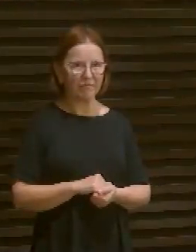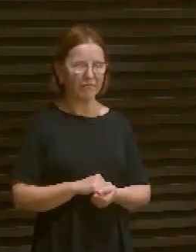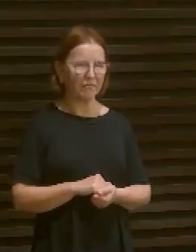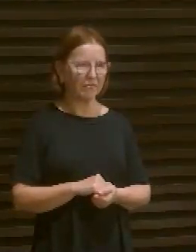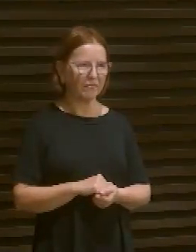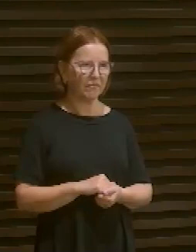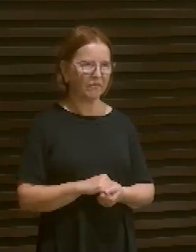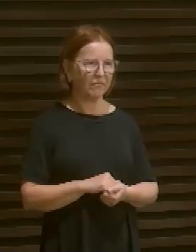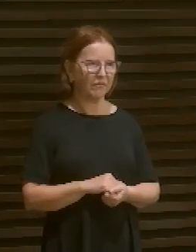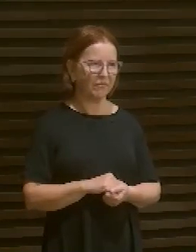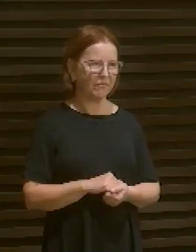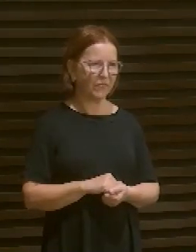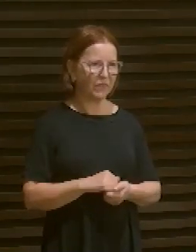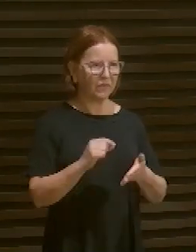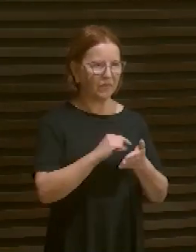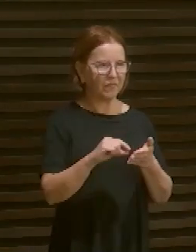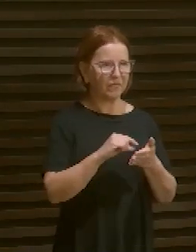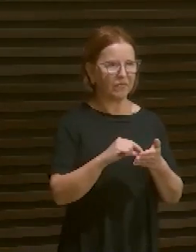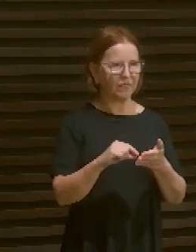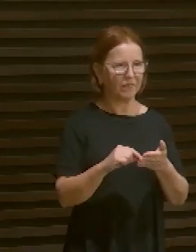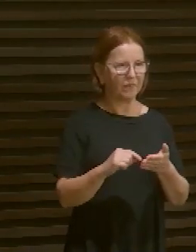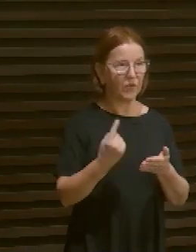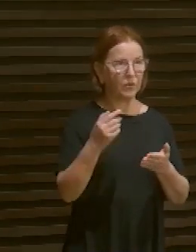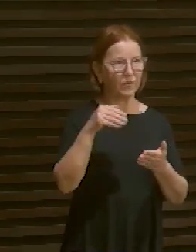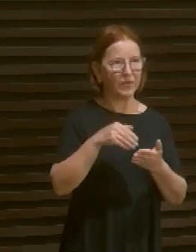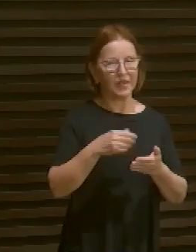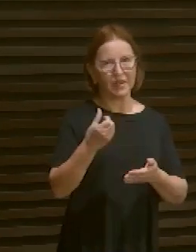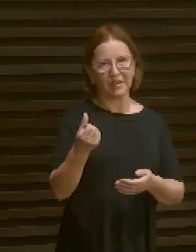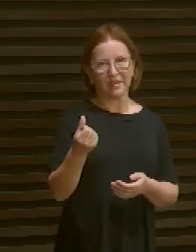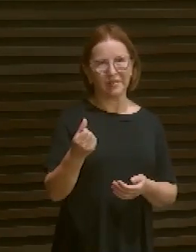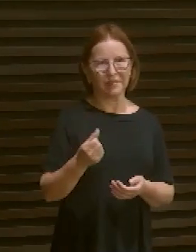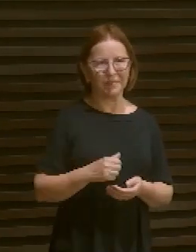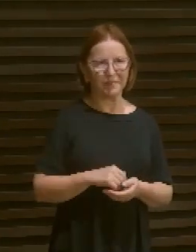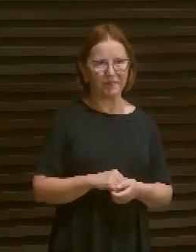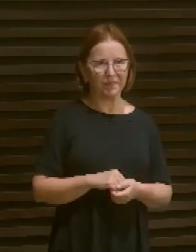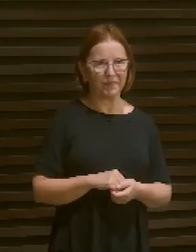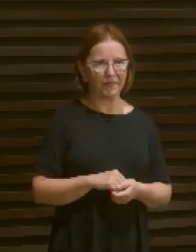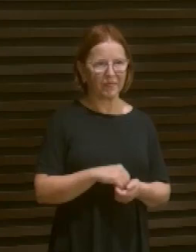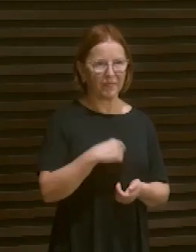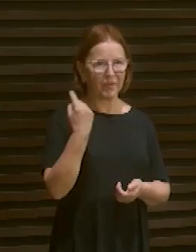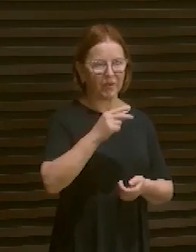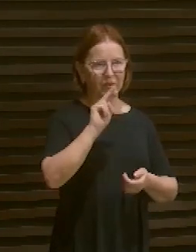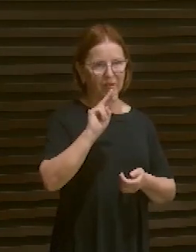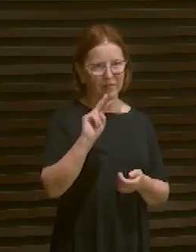Os versículos de 1 a 6, nós vimos